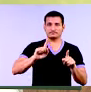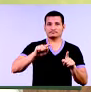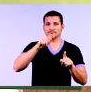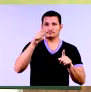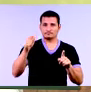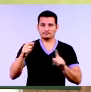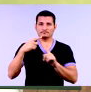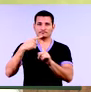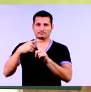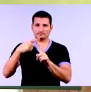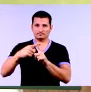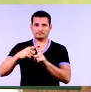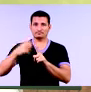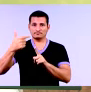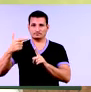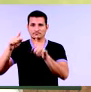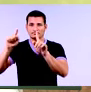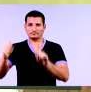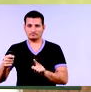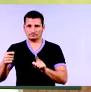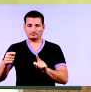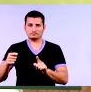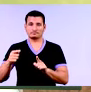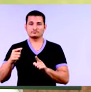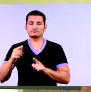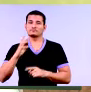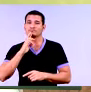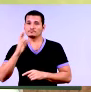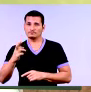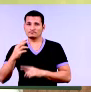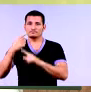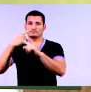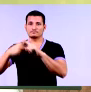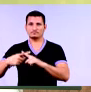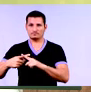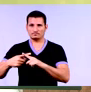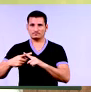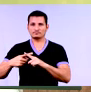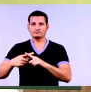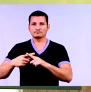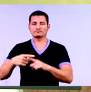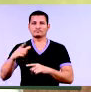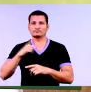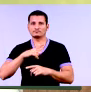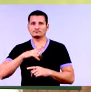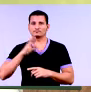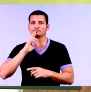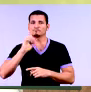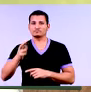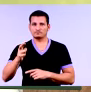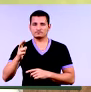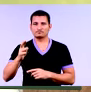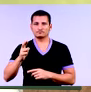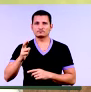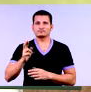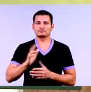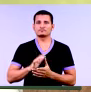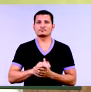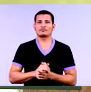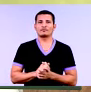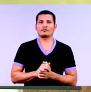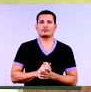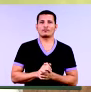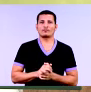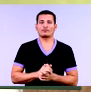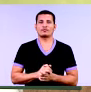resolve a soma, que está no segundo parênteses, e esse resultado a gente multiplica, tá? Então, a gente vai ter como respostas aí o valor